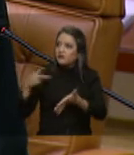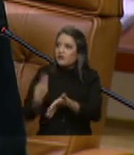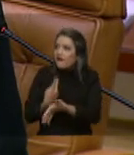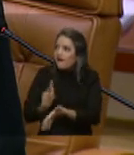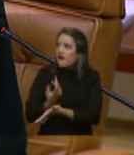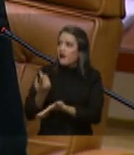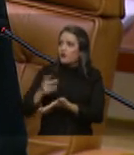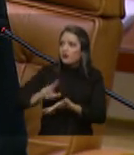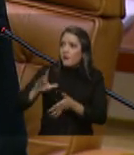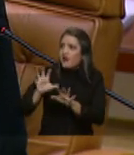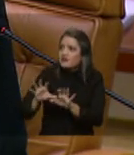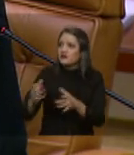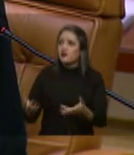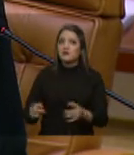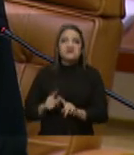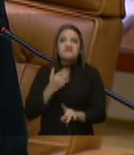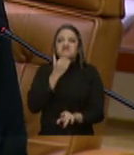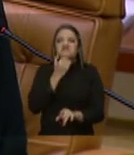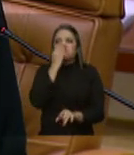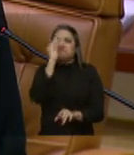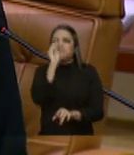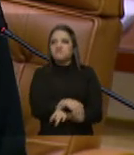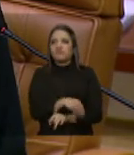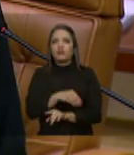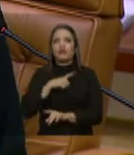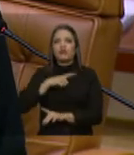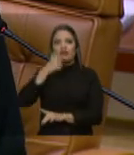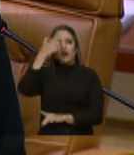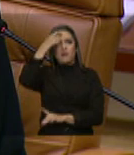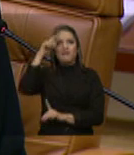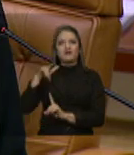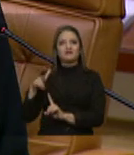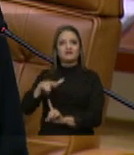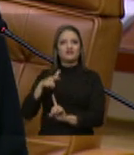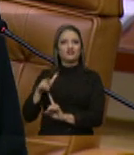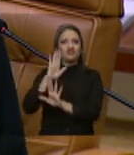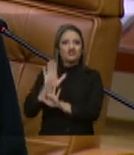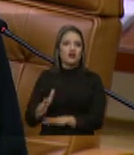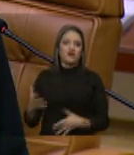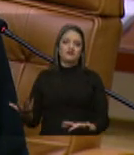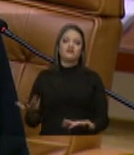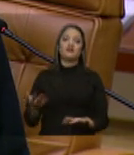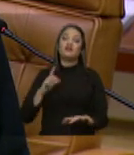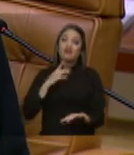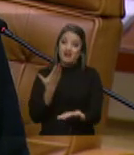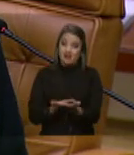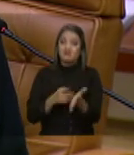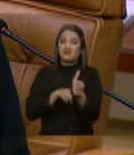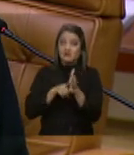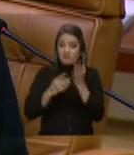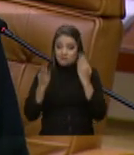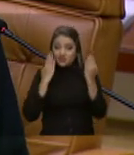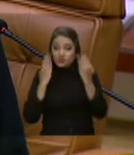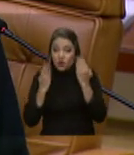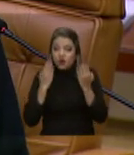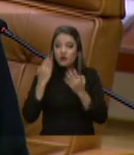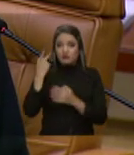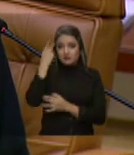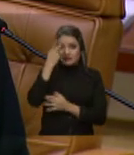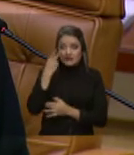àquela realidade em pouco importa então é realmente isso isso já vem sendo estudado né por psicólogos